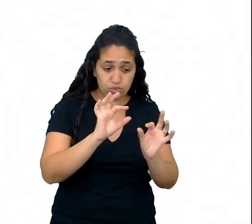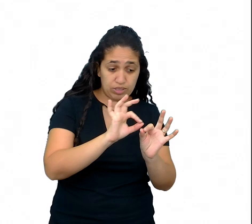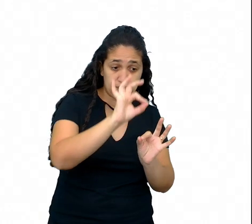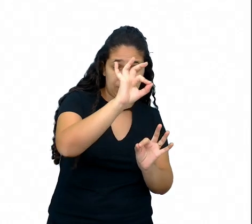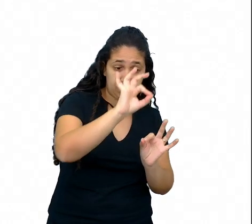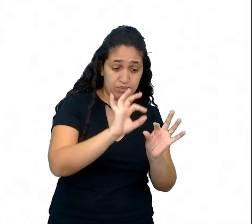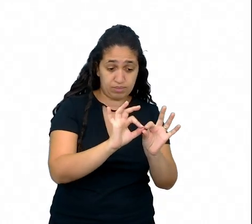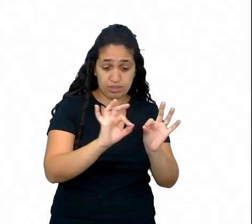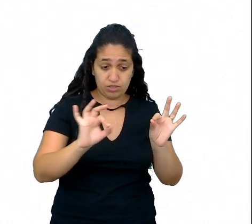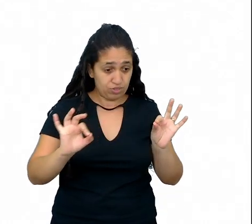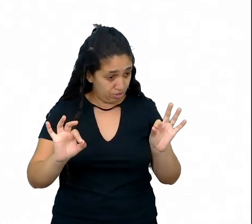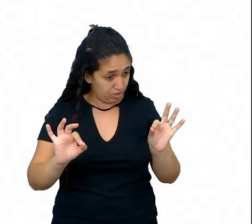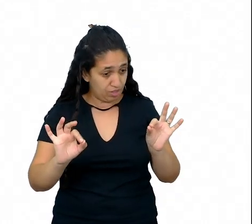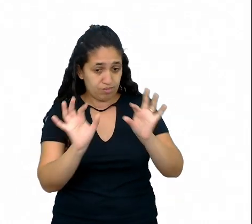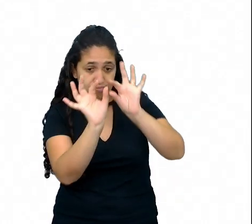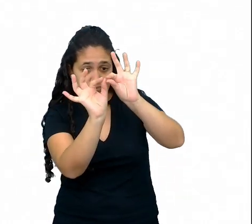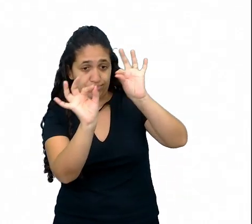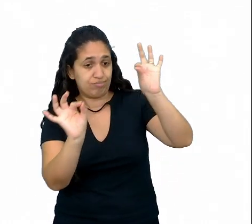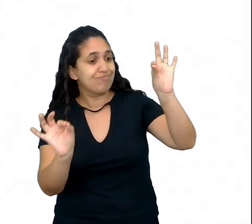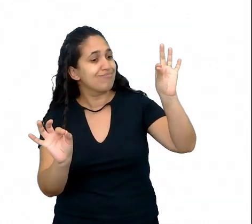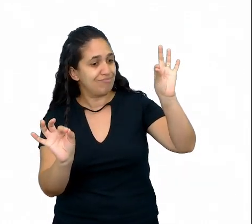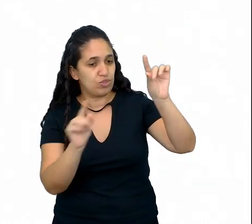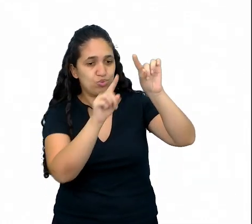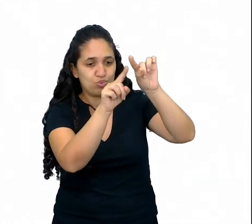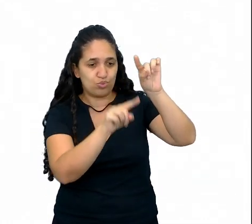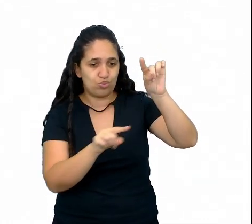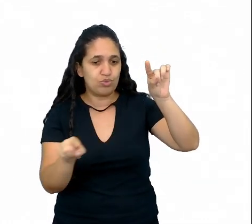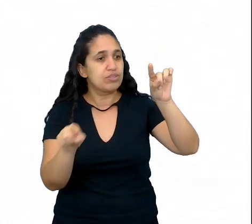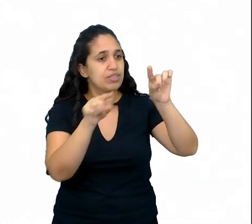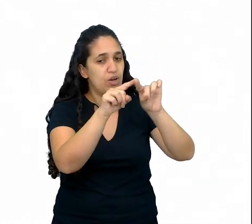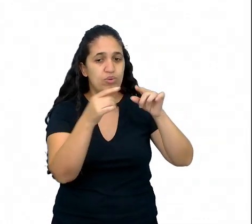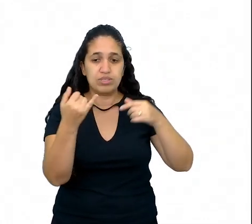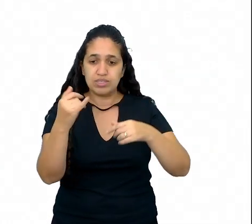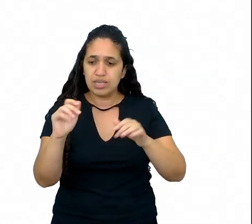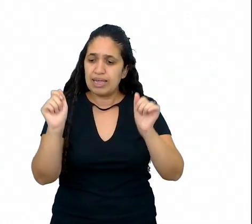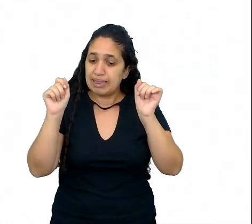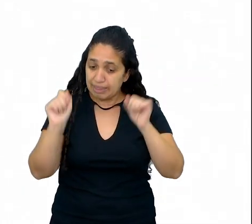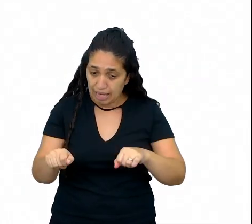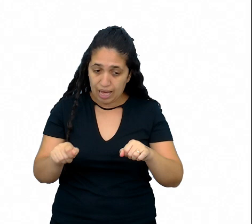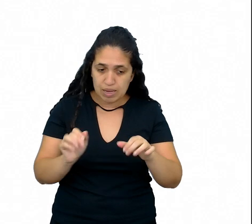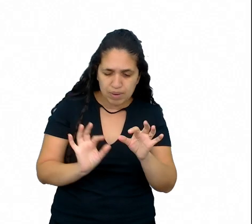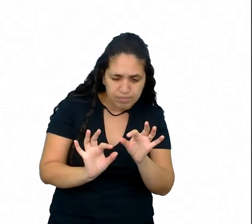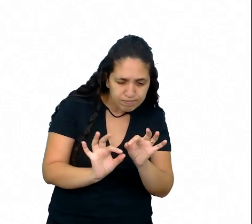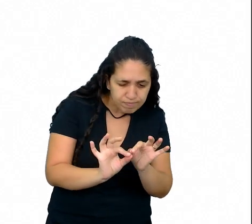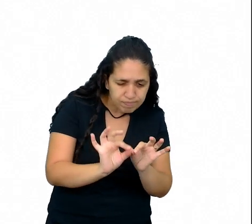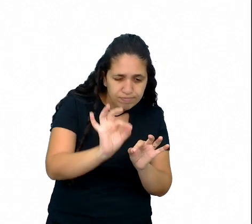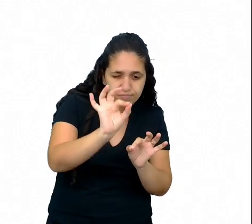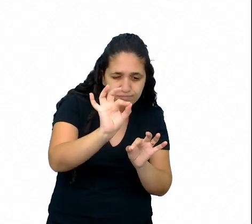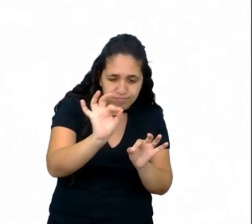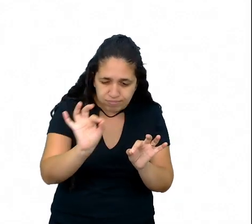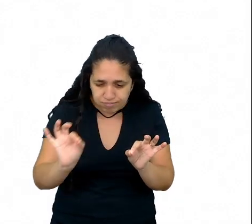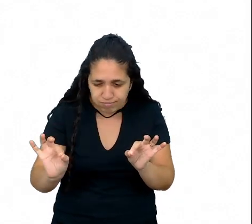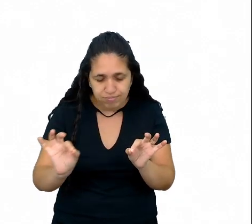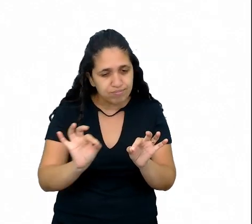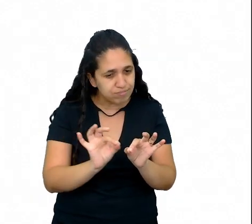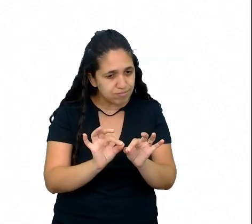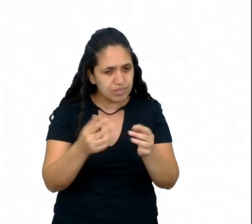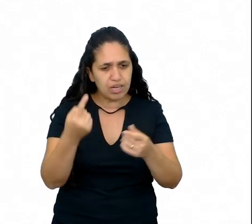lados dos triângulos e a possibilidade de construí-lo, tá? Então, aí eu